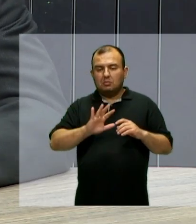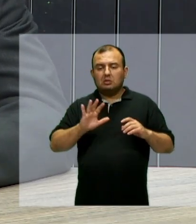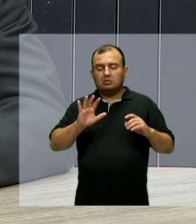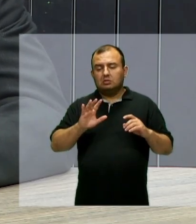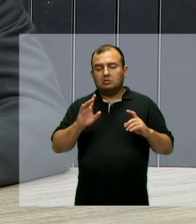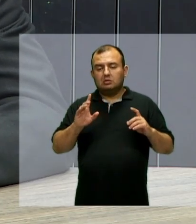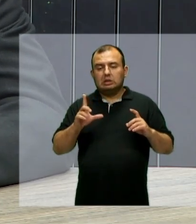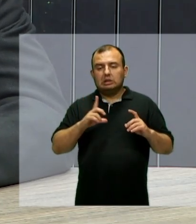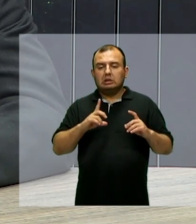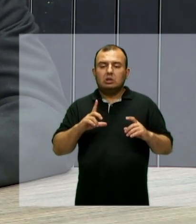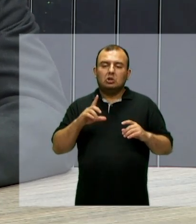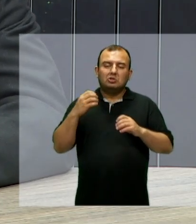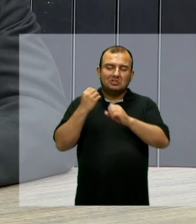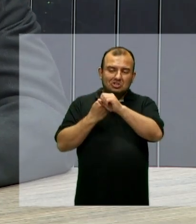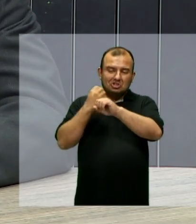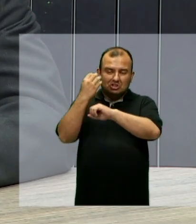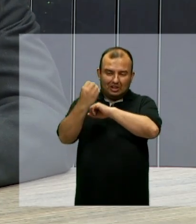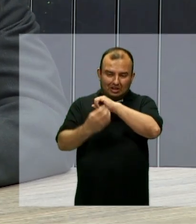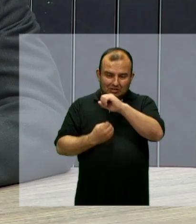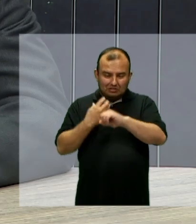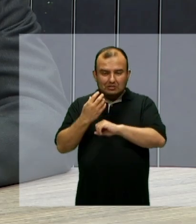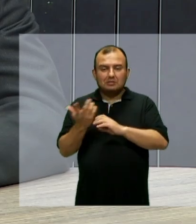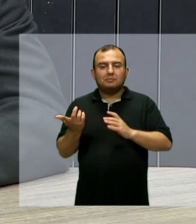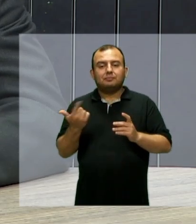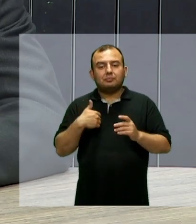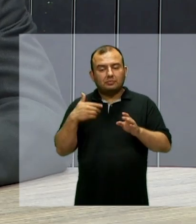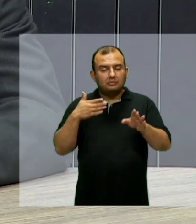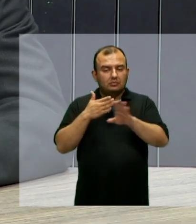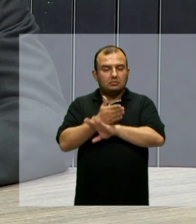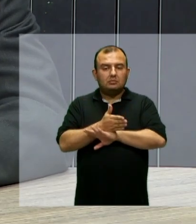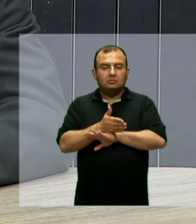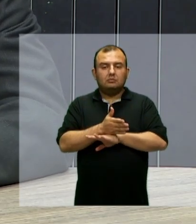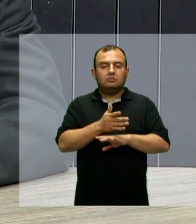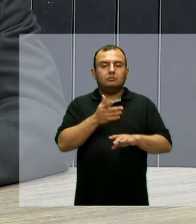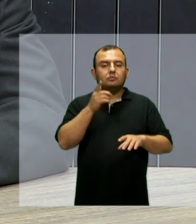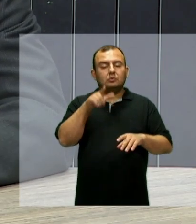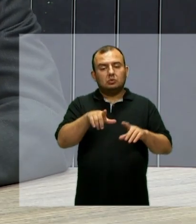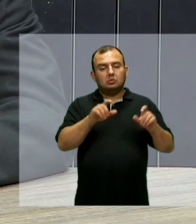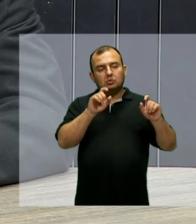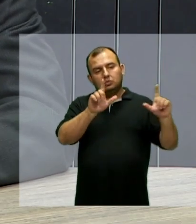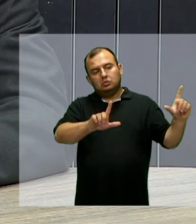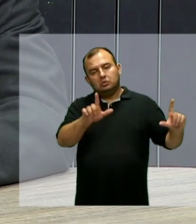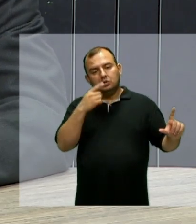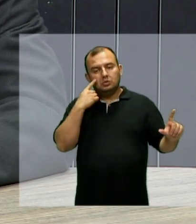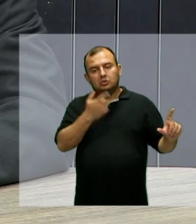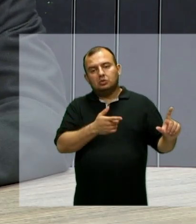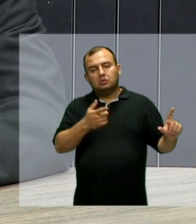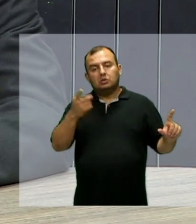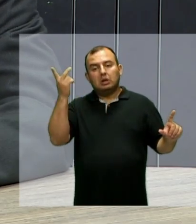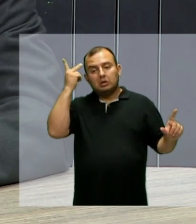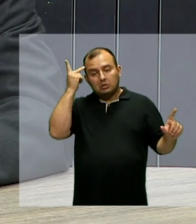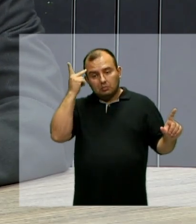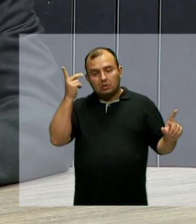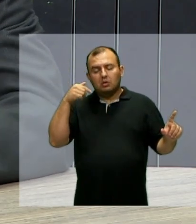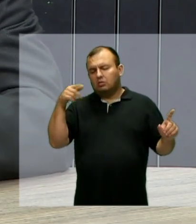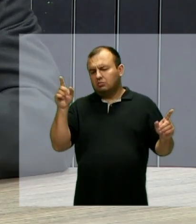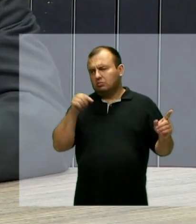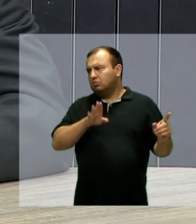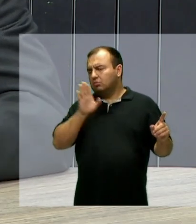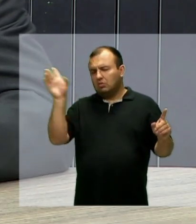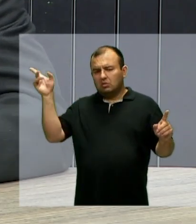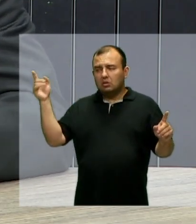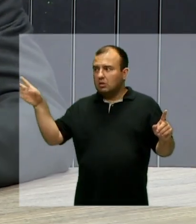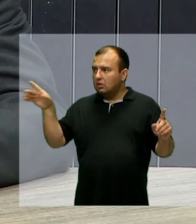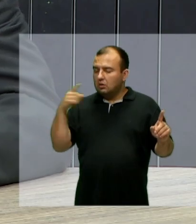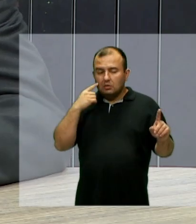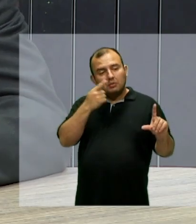digitalizadas e você pode acessar do seu monitor, no seu consultório, uma mamografia feita lá em São Paulo ou vice-versa. Isso já é a